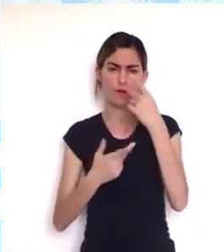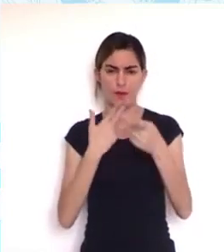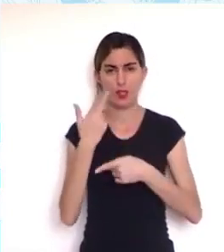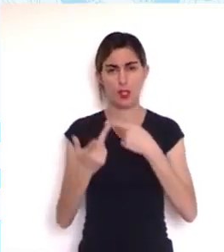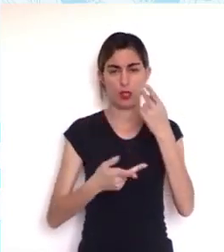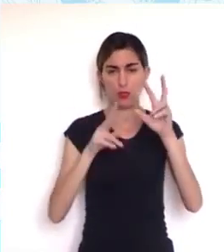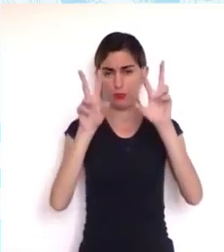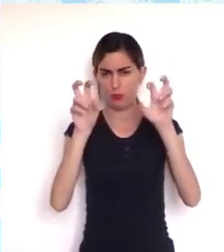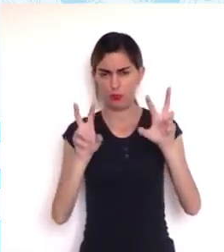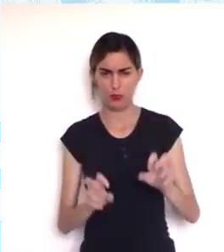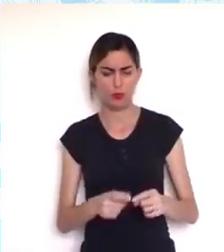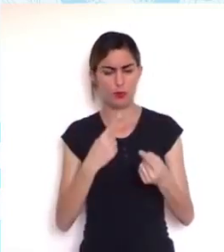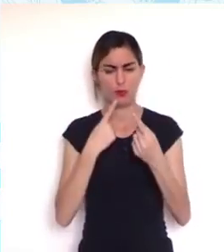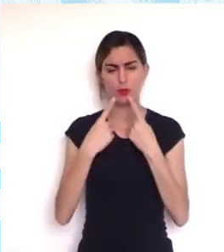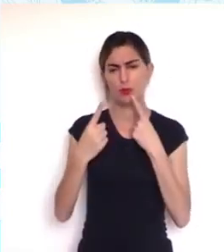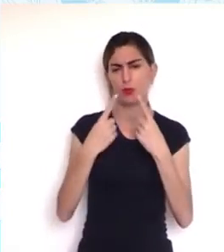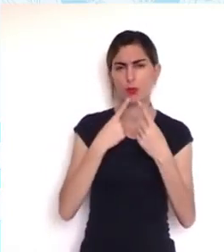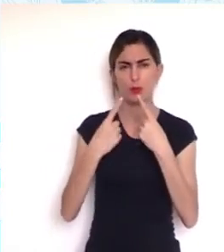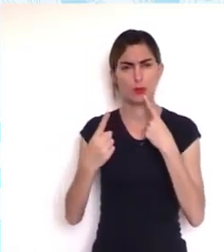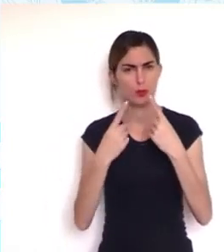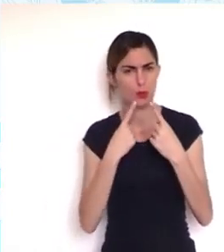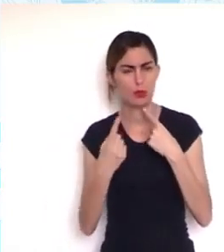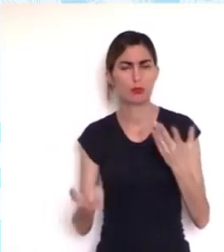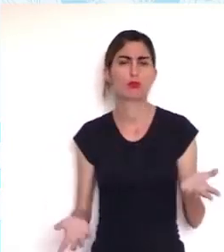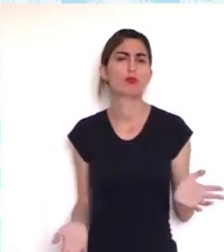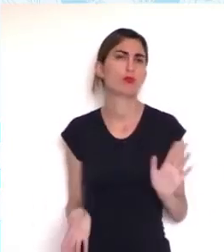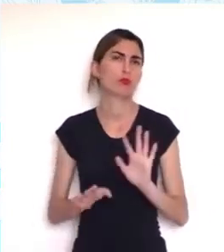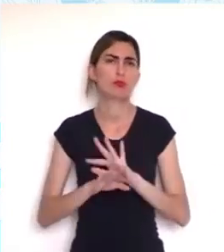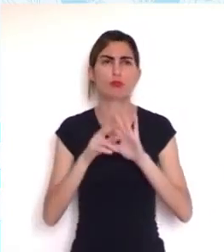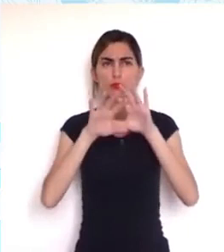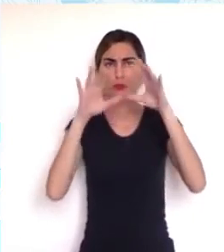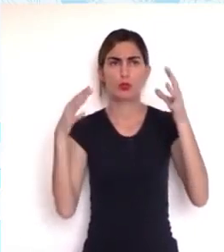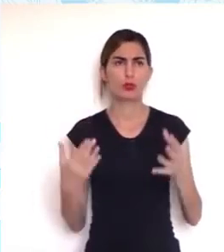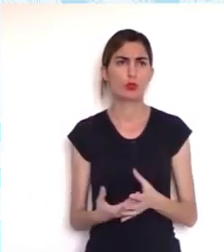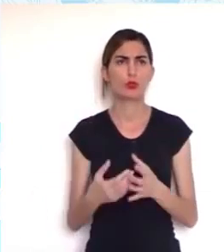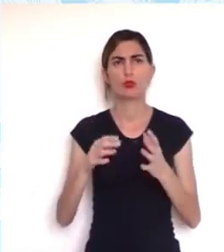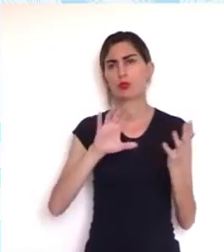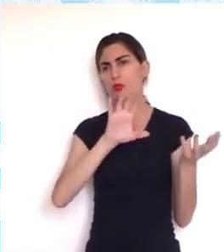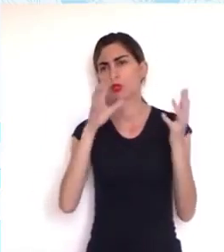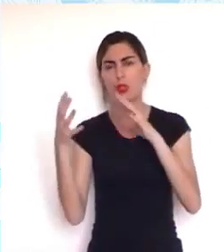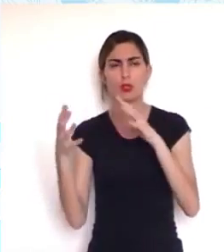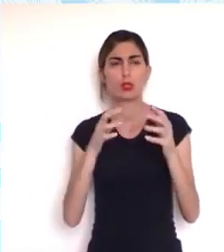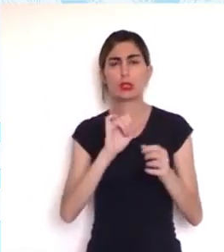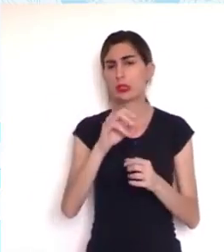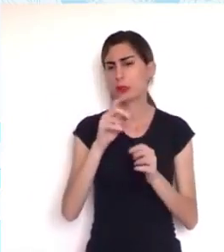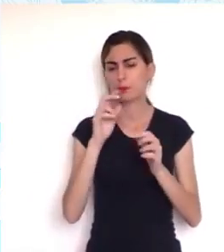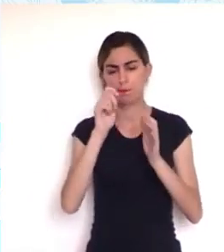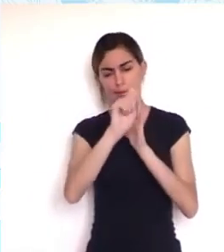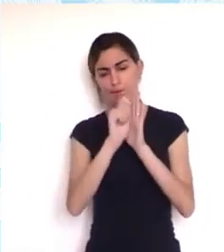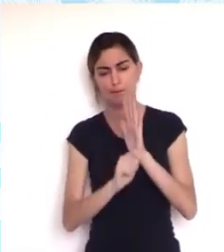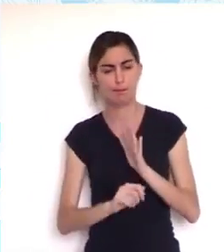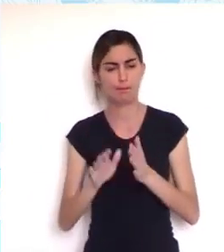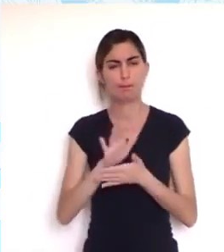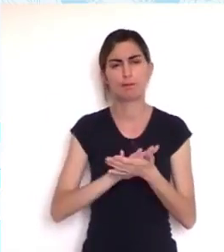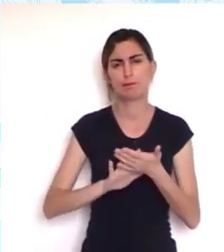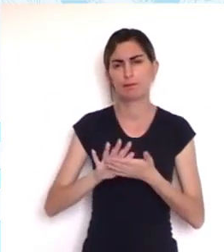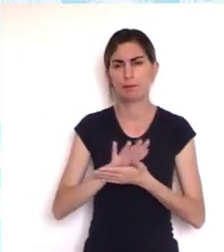falar sobre o assunto, discutir, falar sobre as camadas da Terra, falar sobre as estações, se a gente não